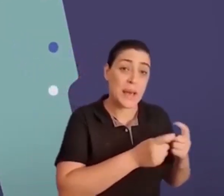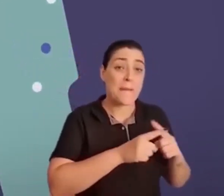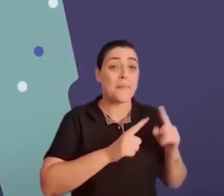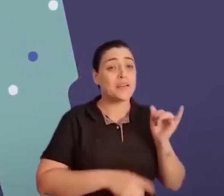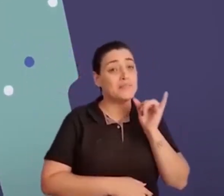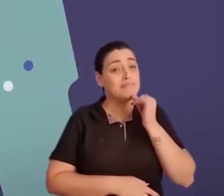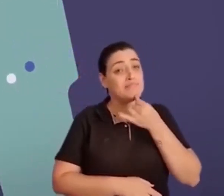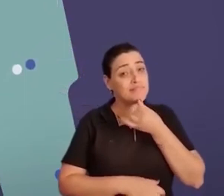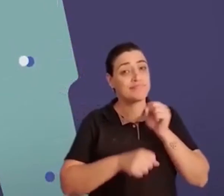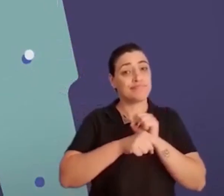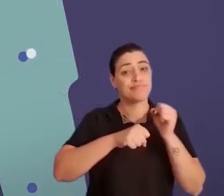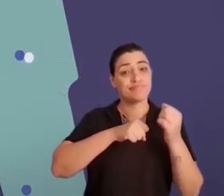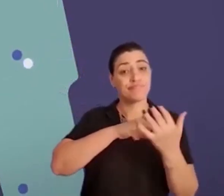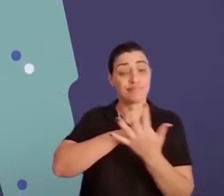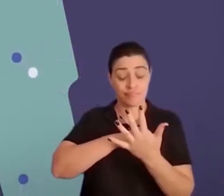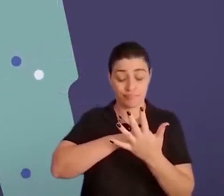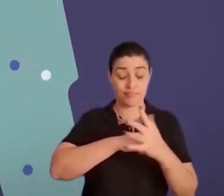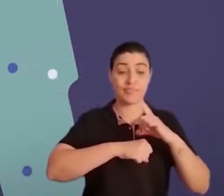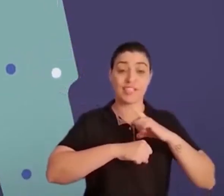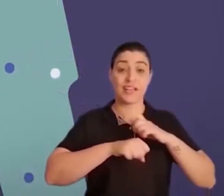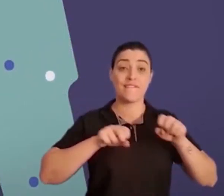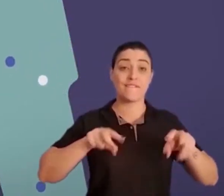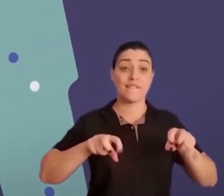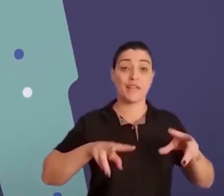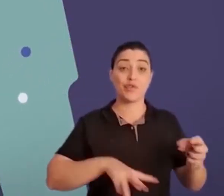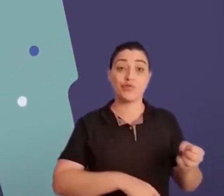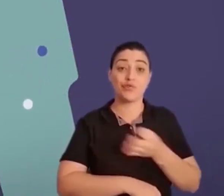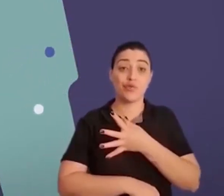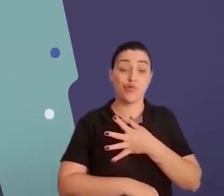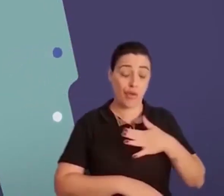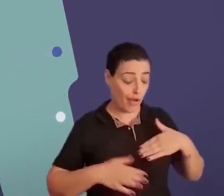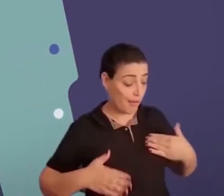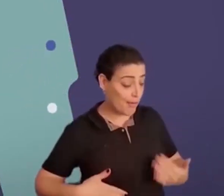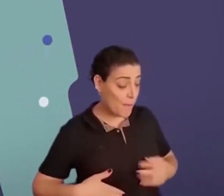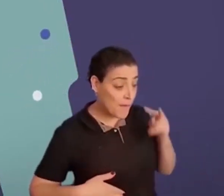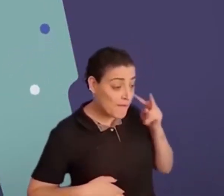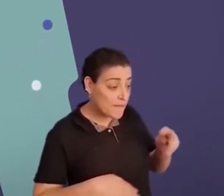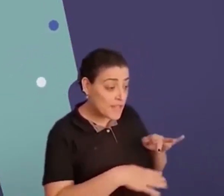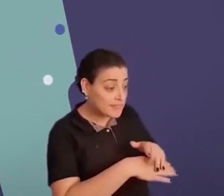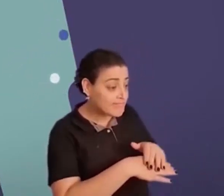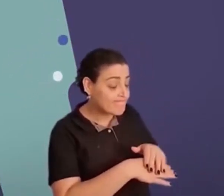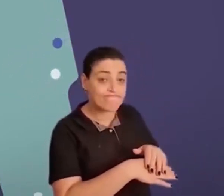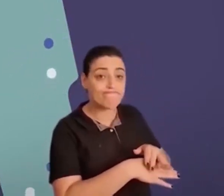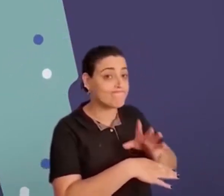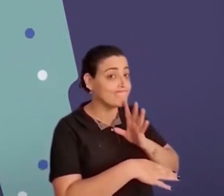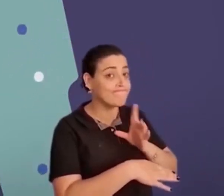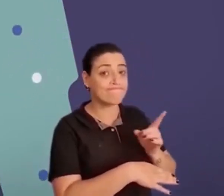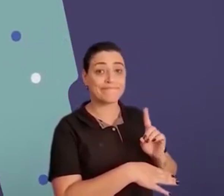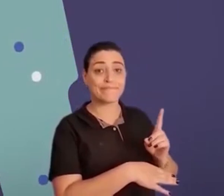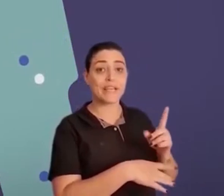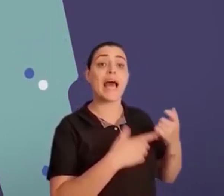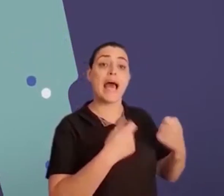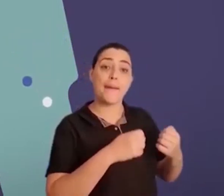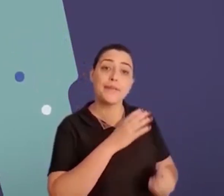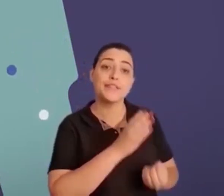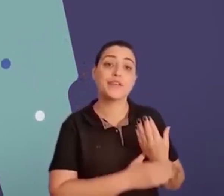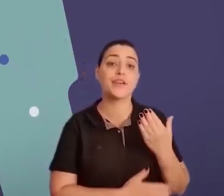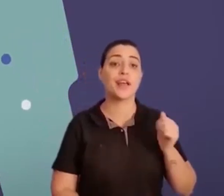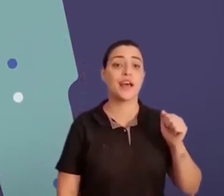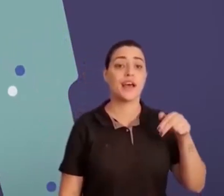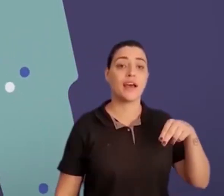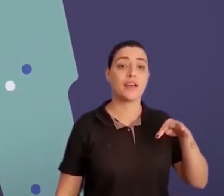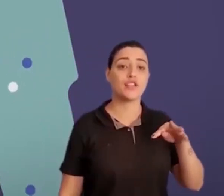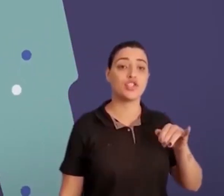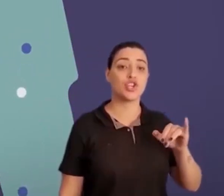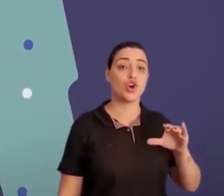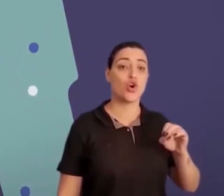vírus novo, nosso organismo não possui nenhum mecanismo de defesa residual contra ele, ou seja, não reconhece o seu antígeno e